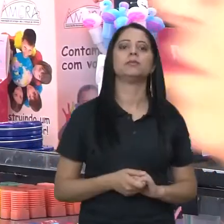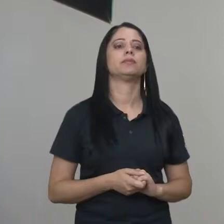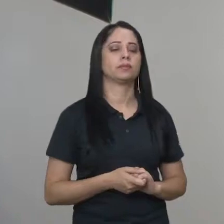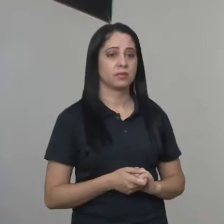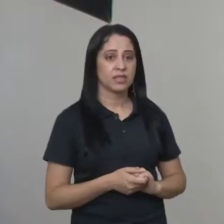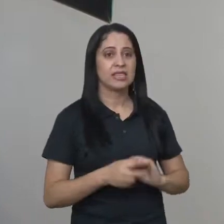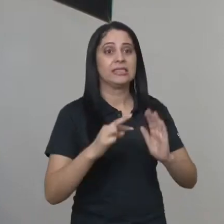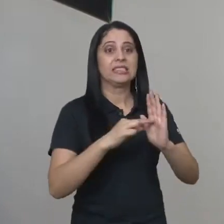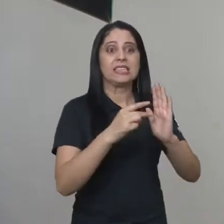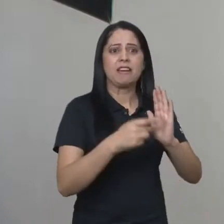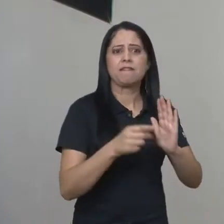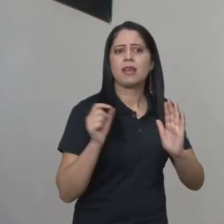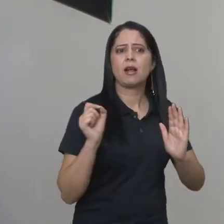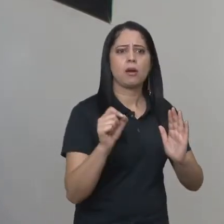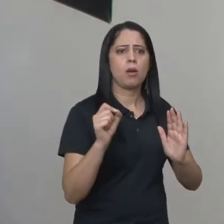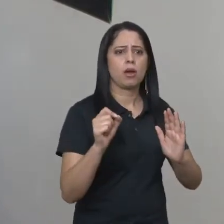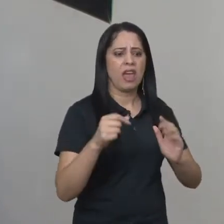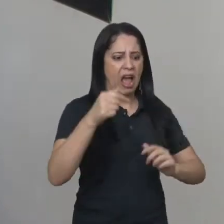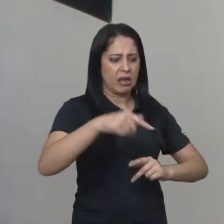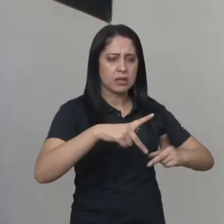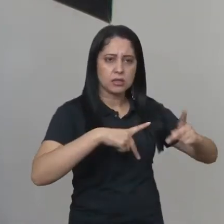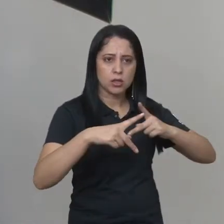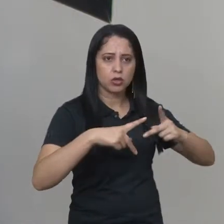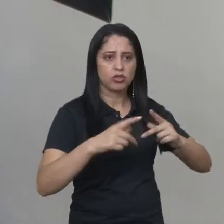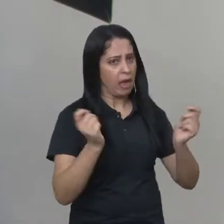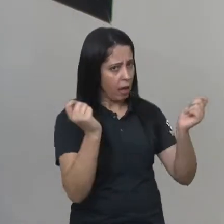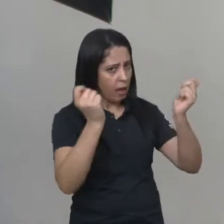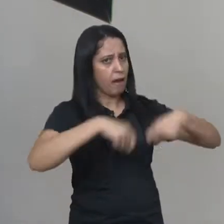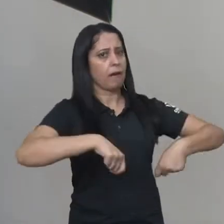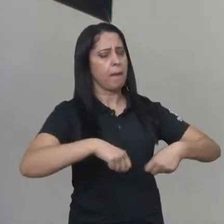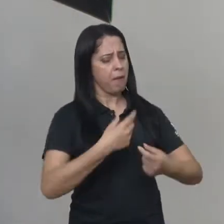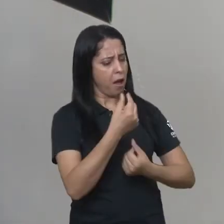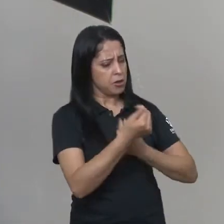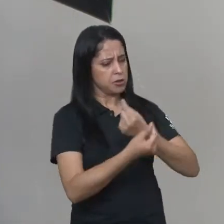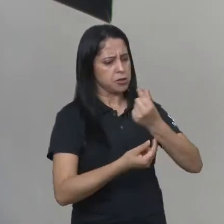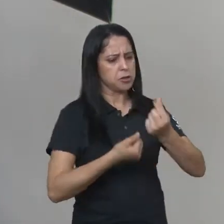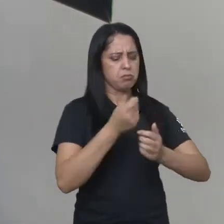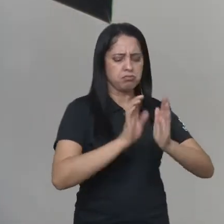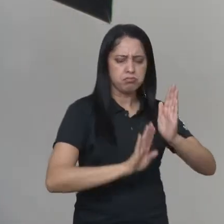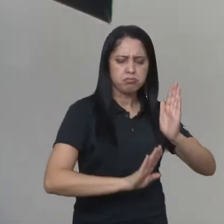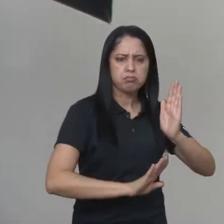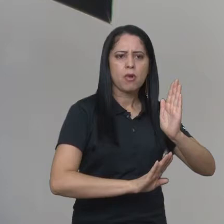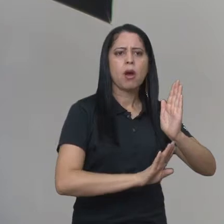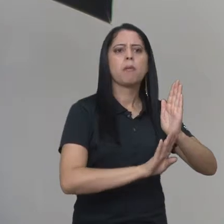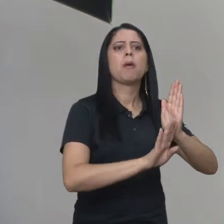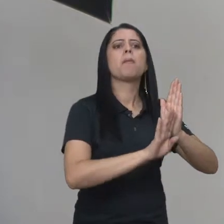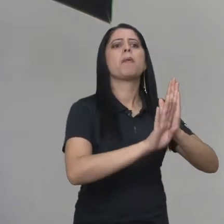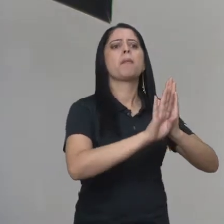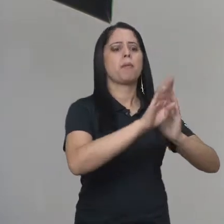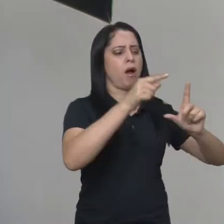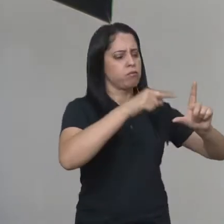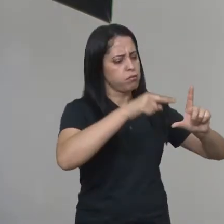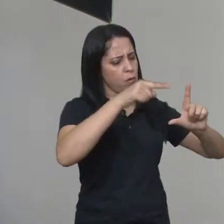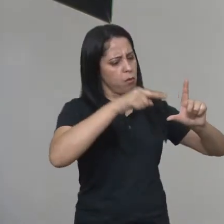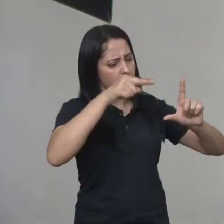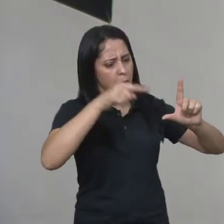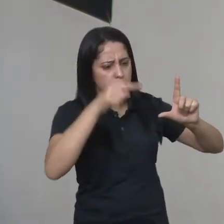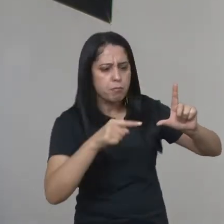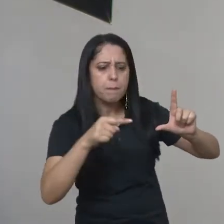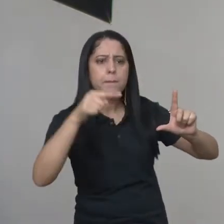pós-pandemia. Demonstra a capacidade da cidade economicamente, né? Que reagiu muito bem a todo esse